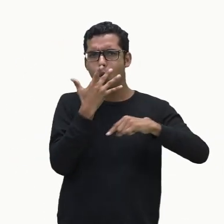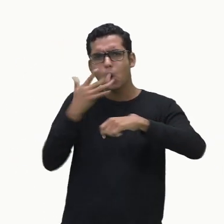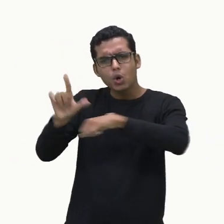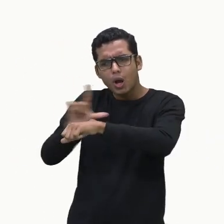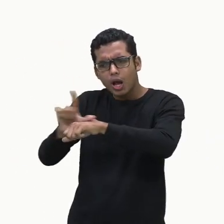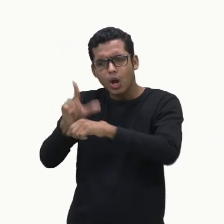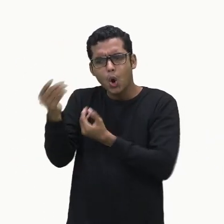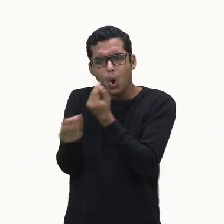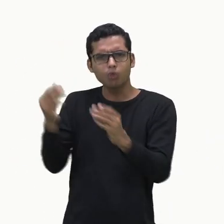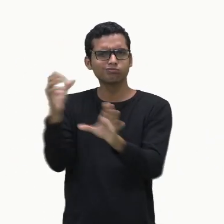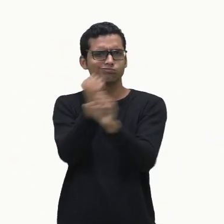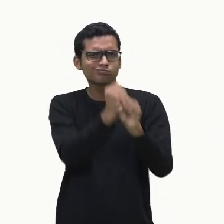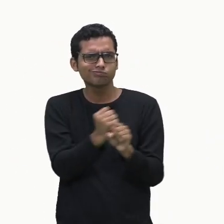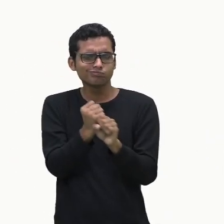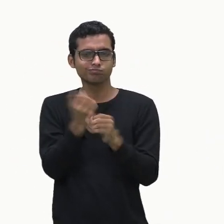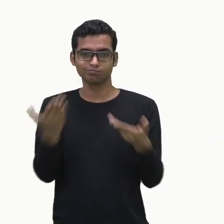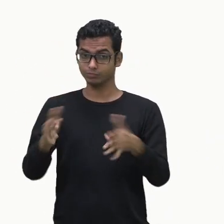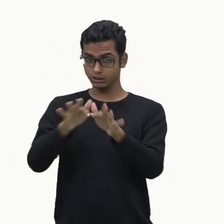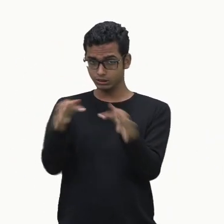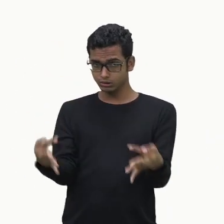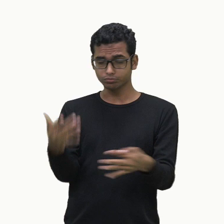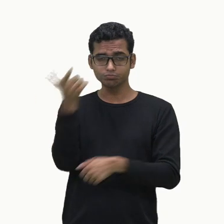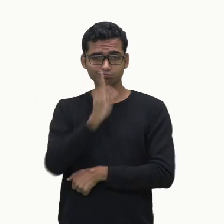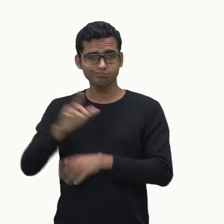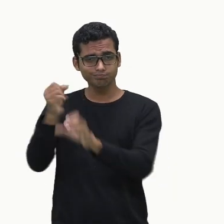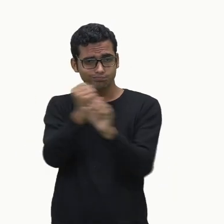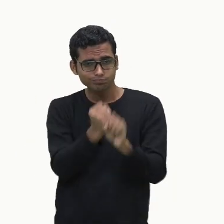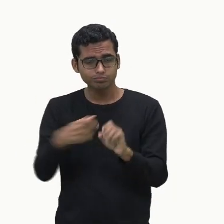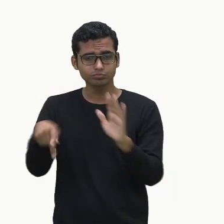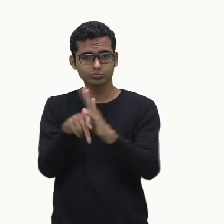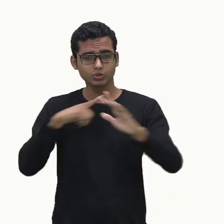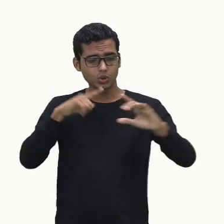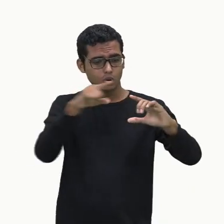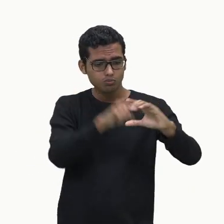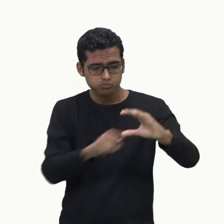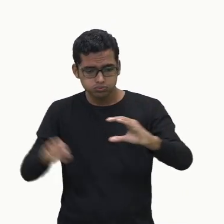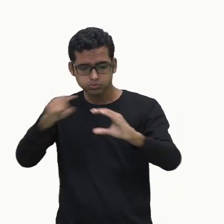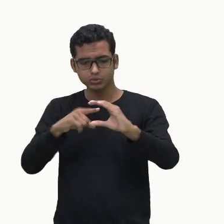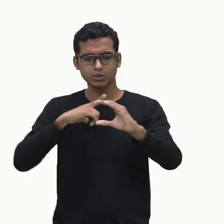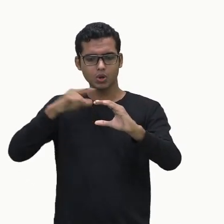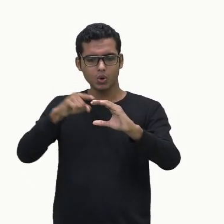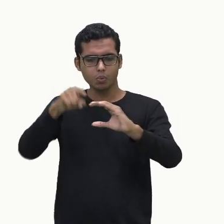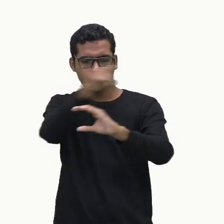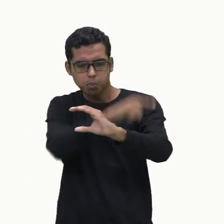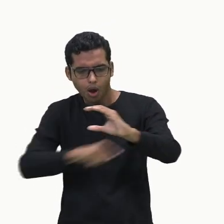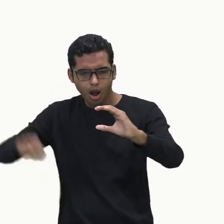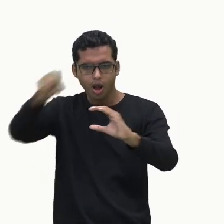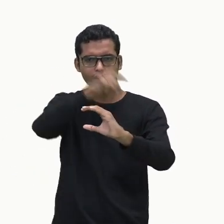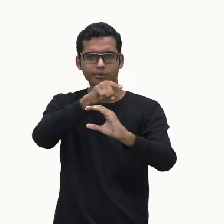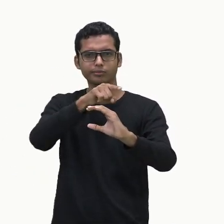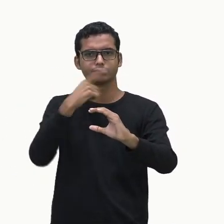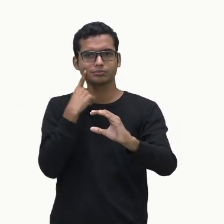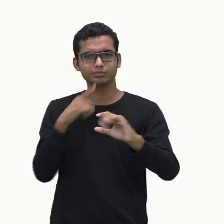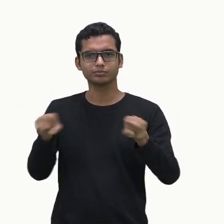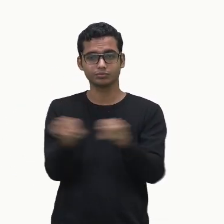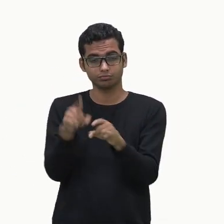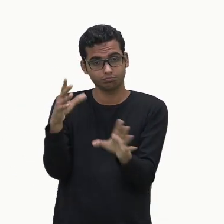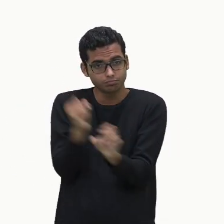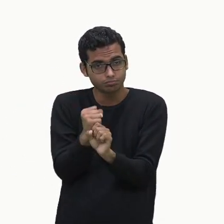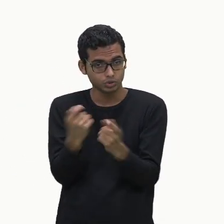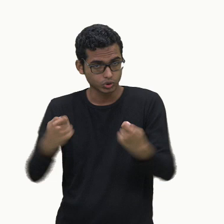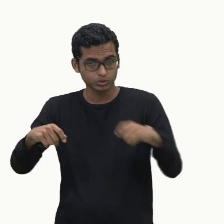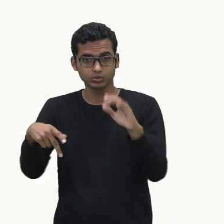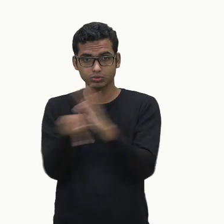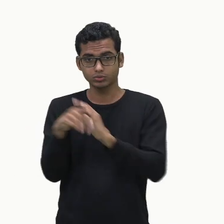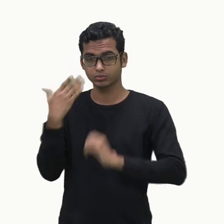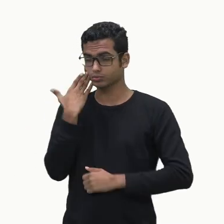faz isso? É de uma maneira bem simples, bom? De um raciocínio bem simples, que nós vamos calcular então a área dessa